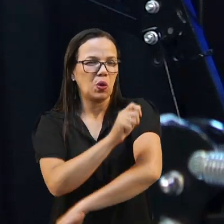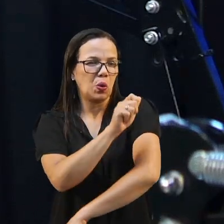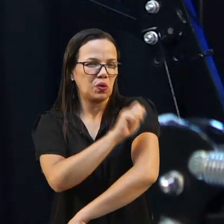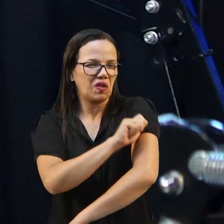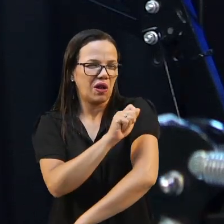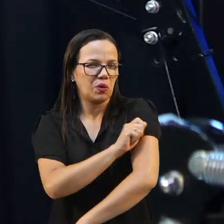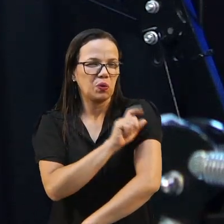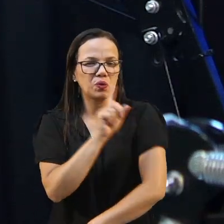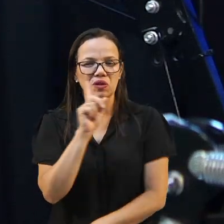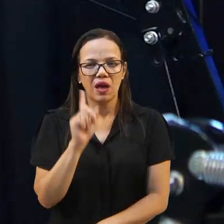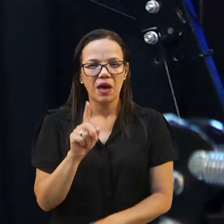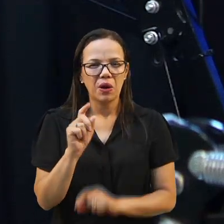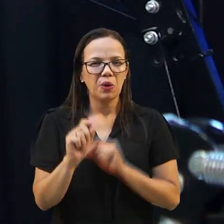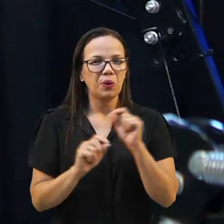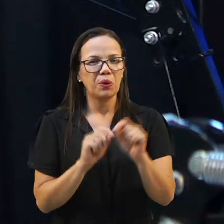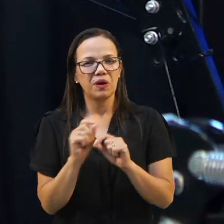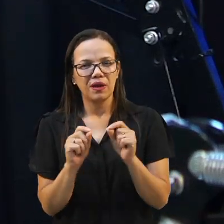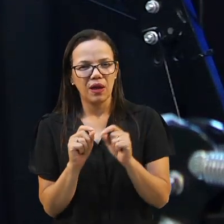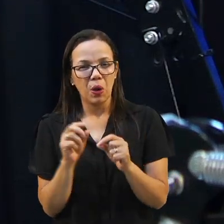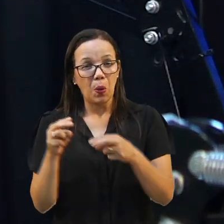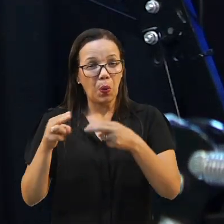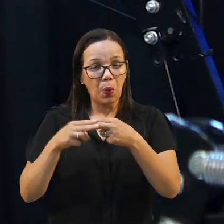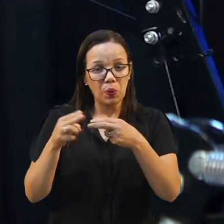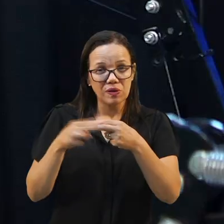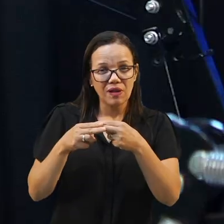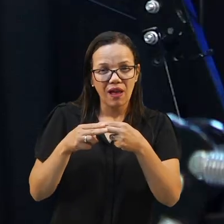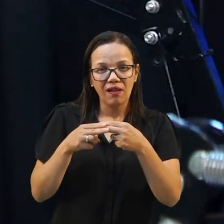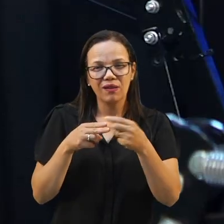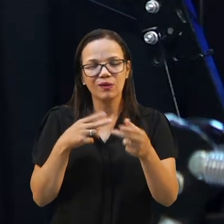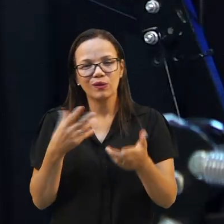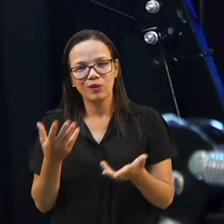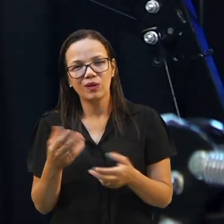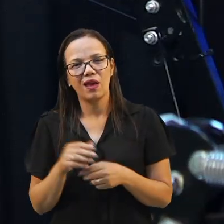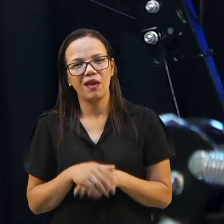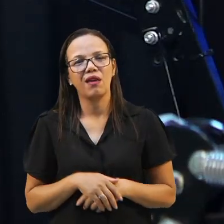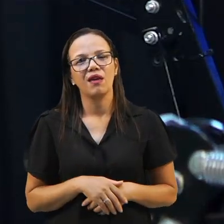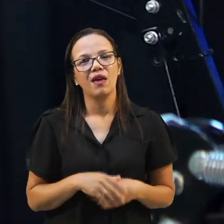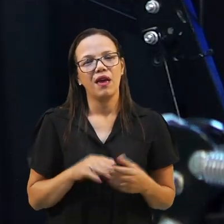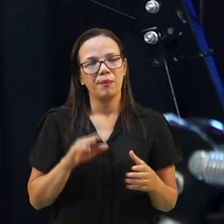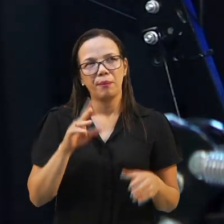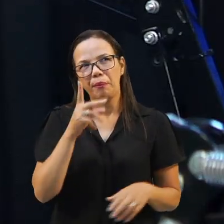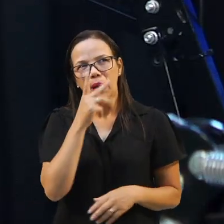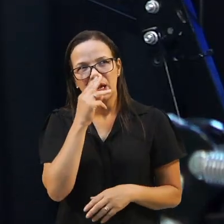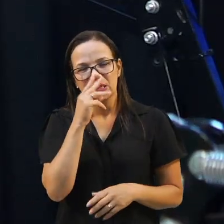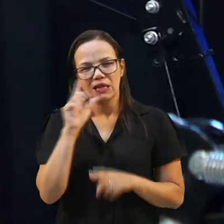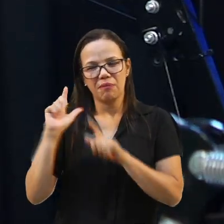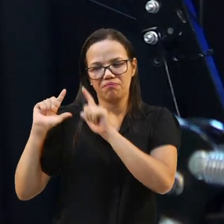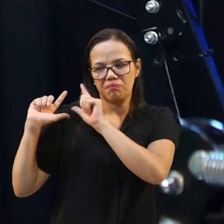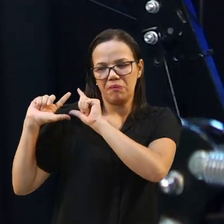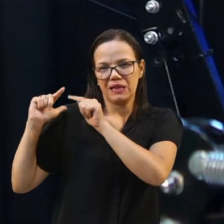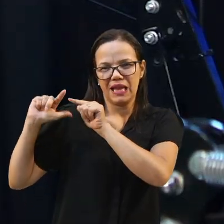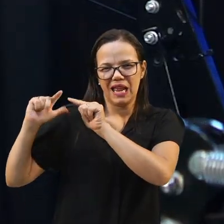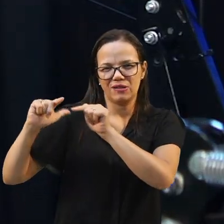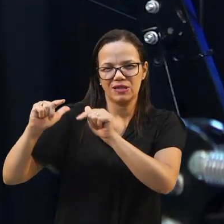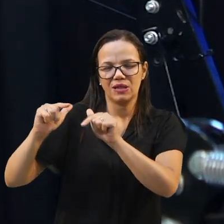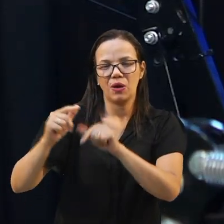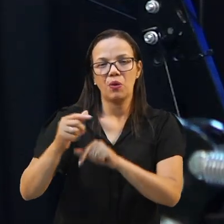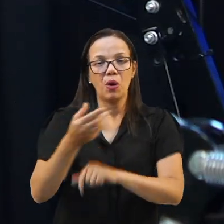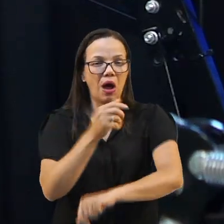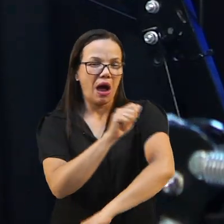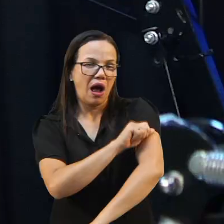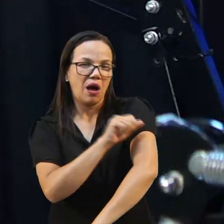os acadêmicos. Acho que isso aí é mais ou menos tradição, né, Vitor Hugo? Acho que estudante ser massa